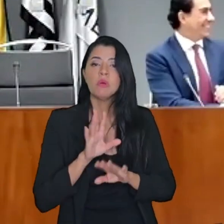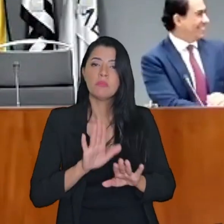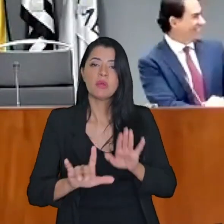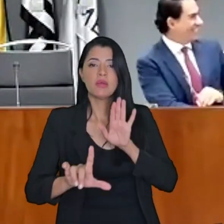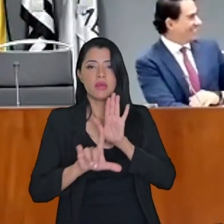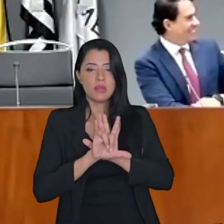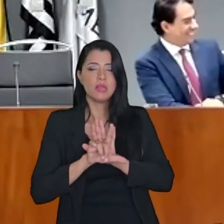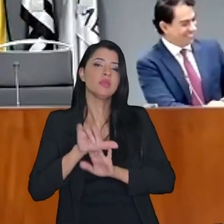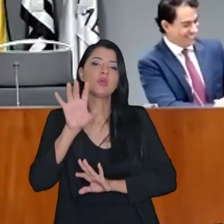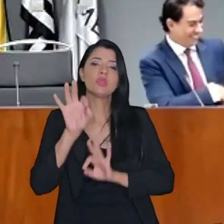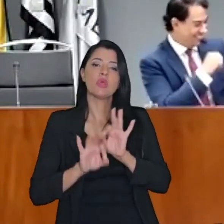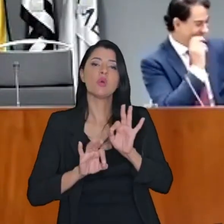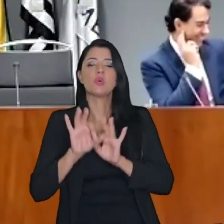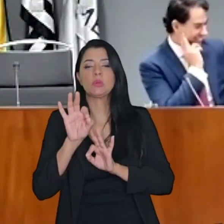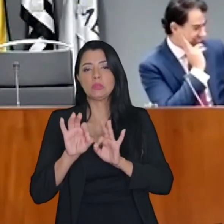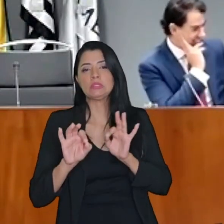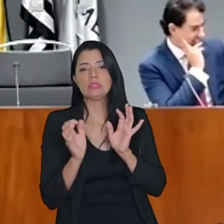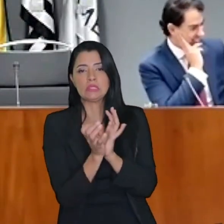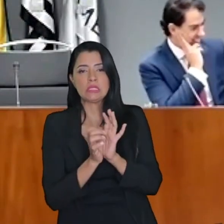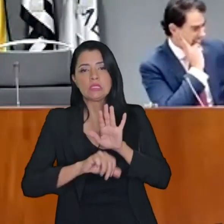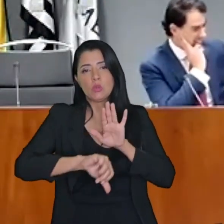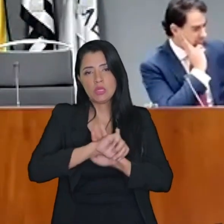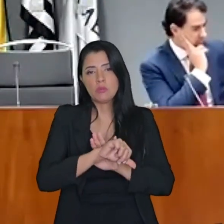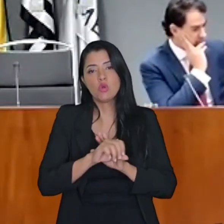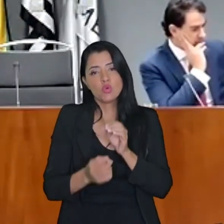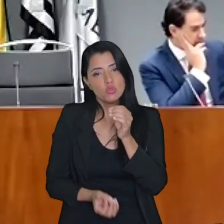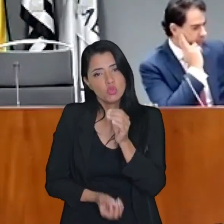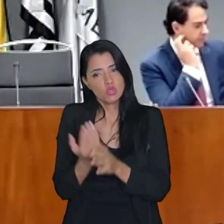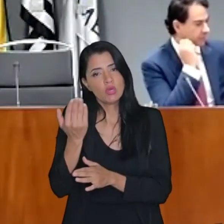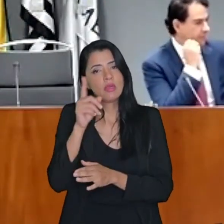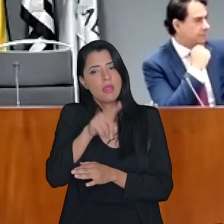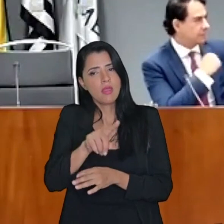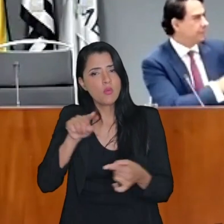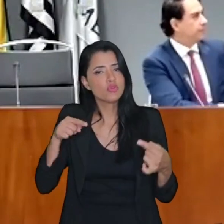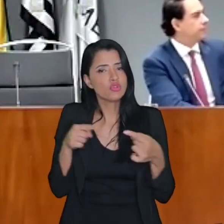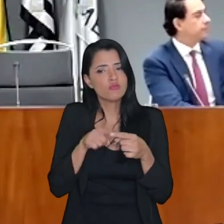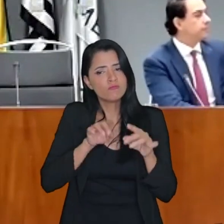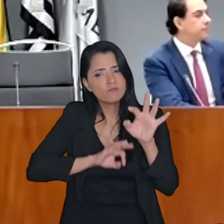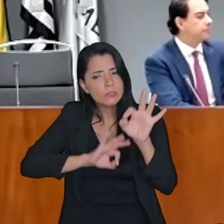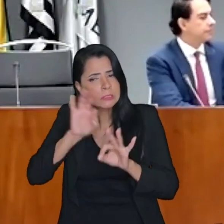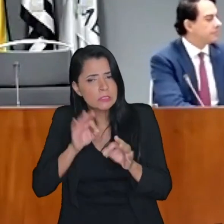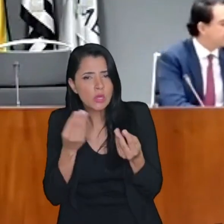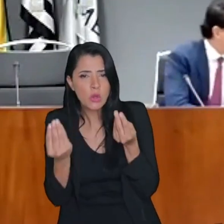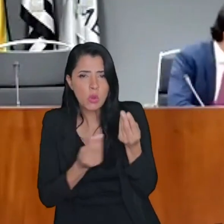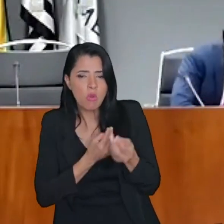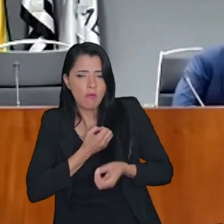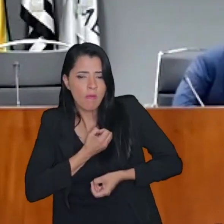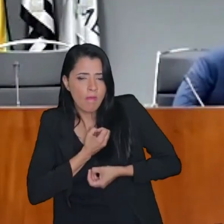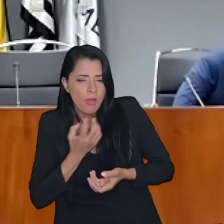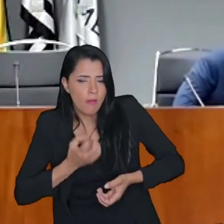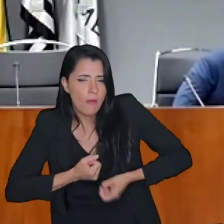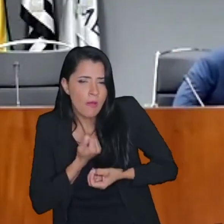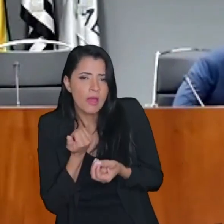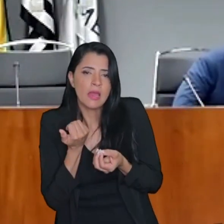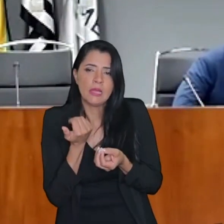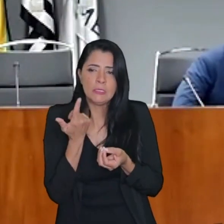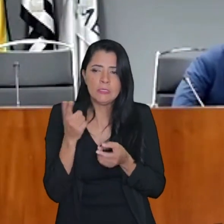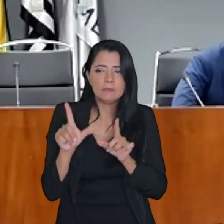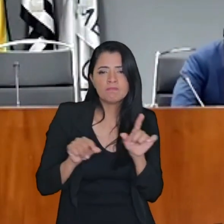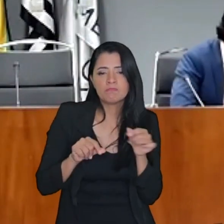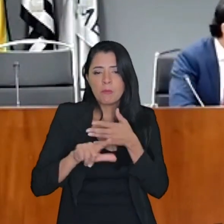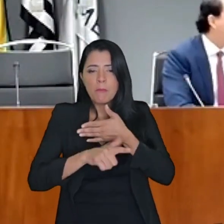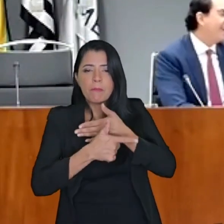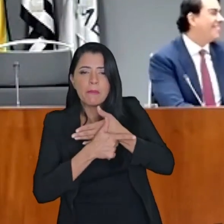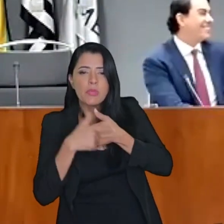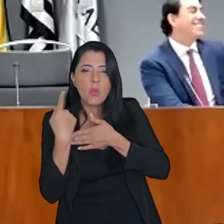das organizações criminosas, quando ela surge, ela vem com essa intenção de organizar a colaboração premiada, definir alguns papéis, em especial